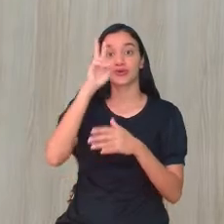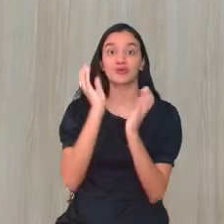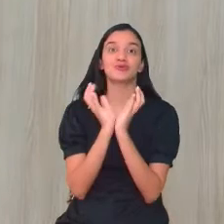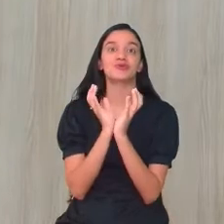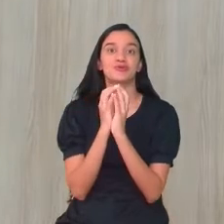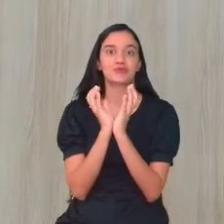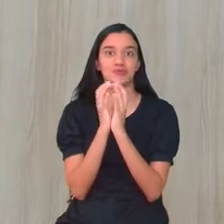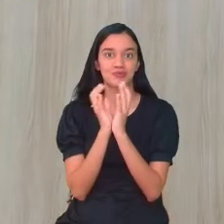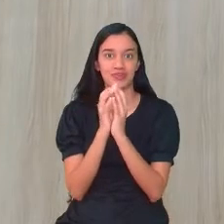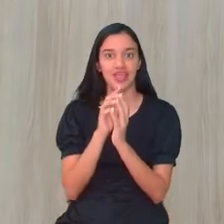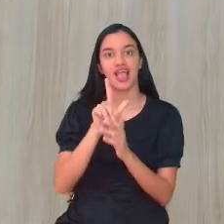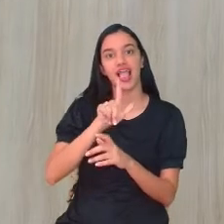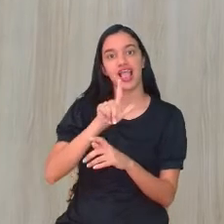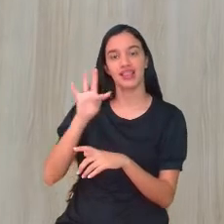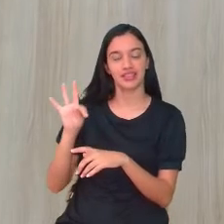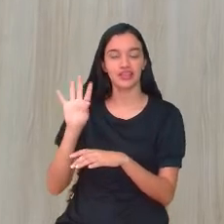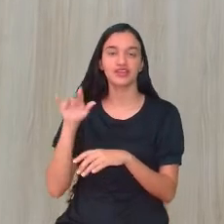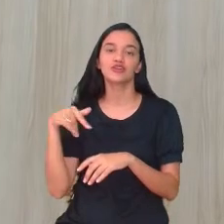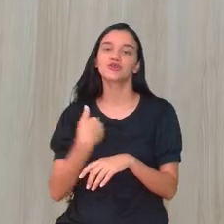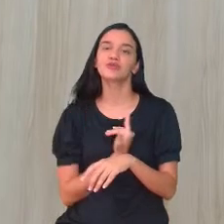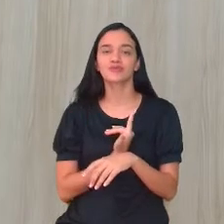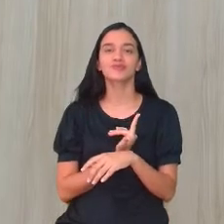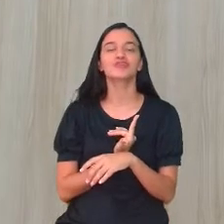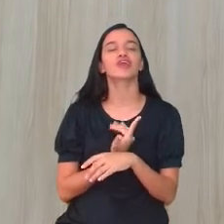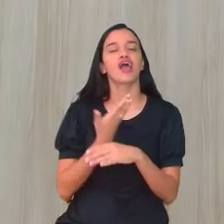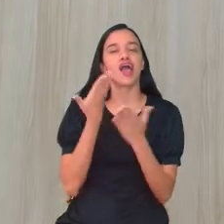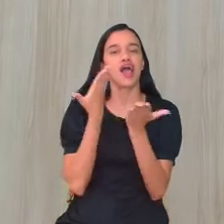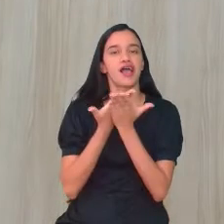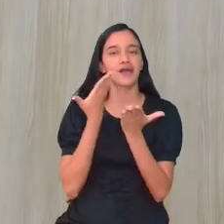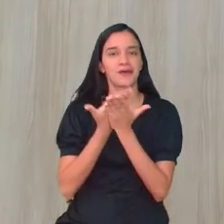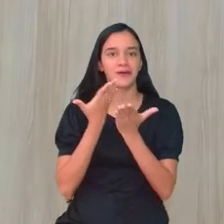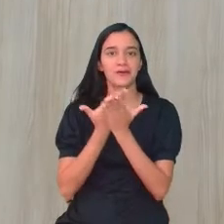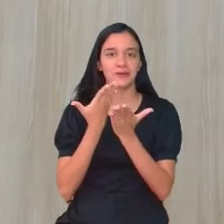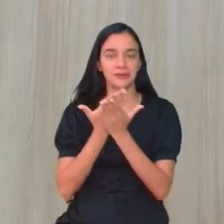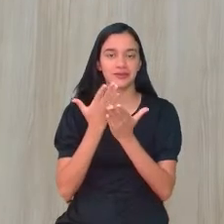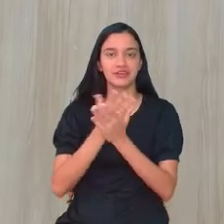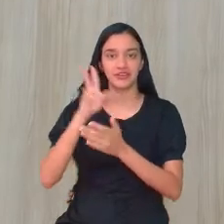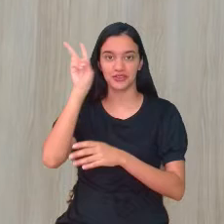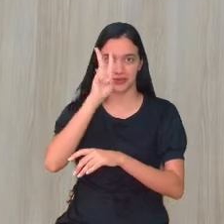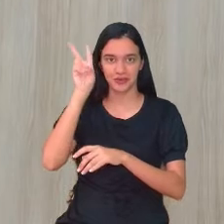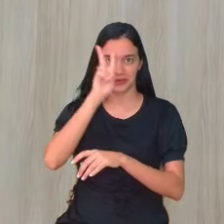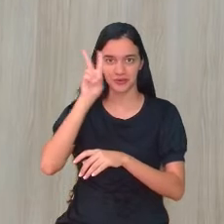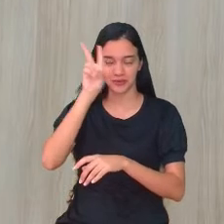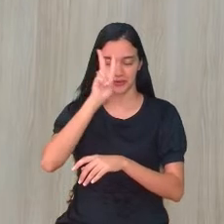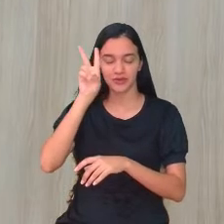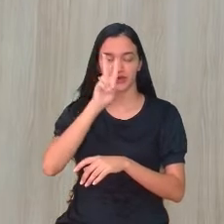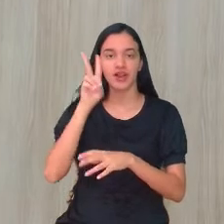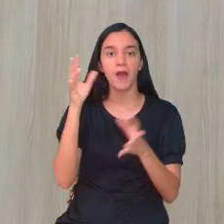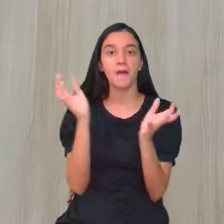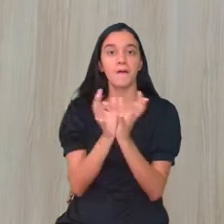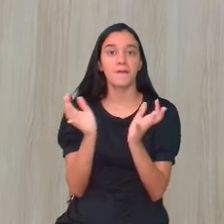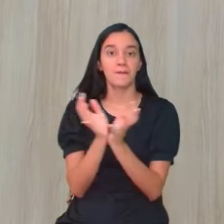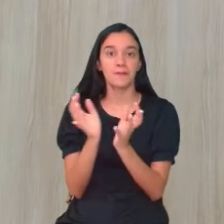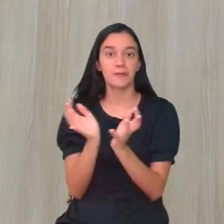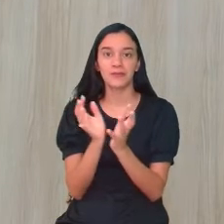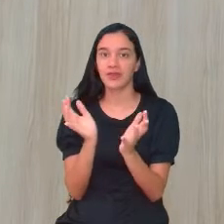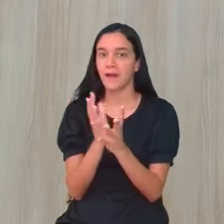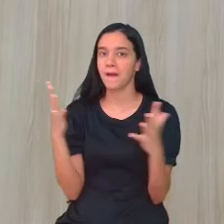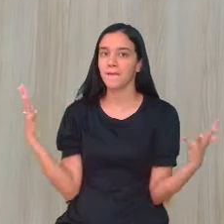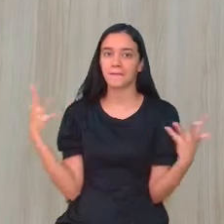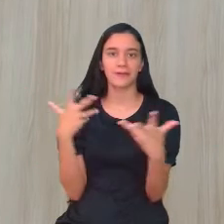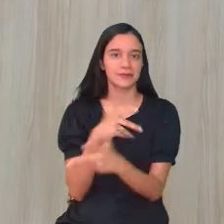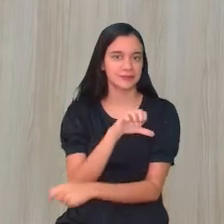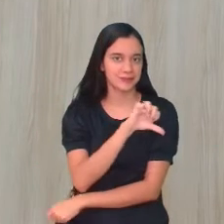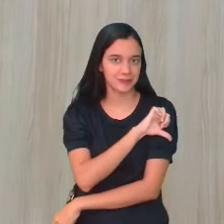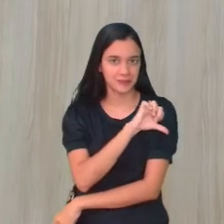Recife LT, e nós vamos para mais uma aula de História para as turminhas maravilhosas